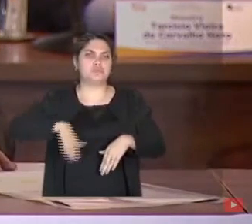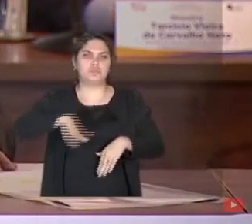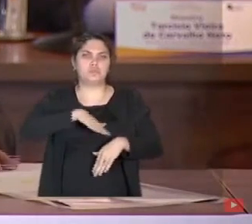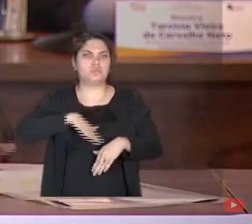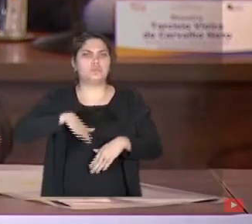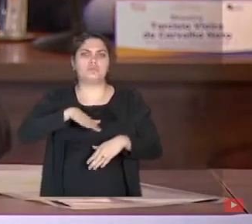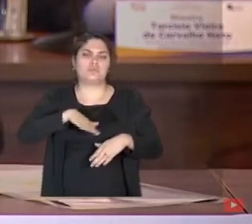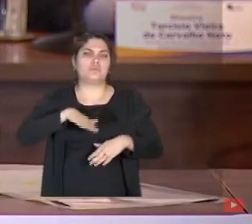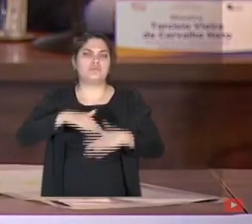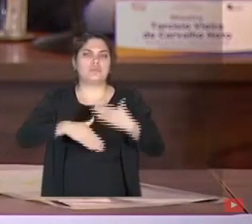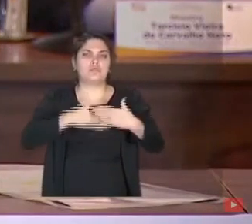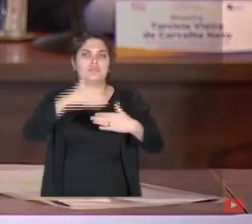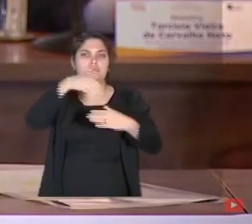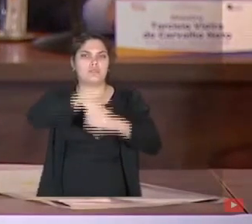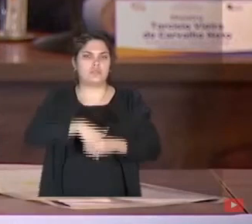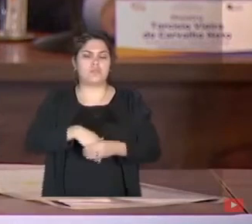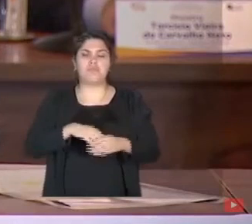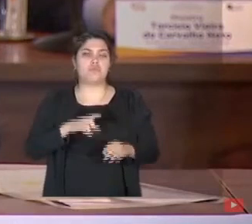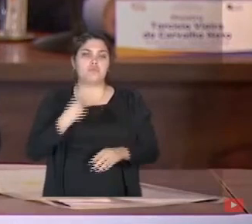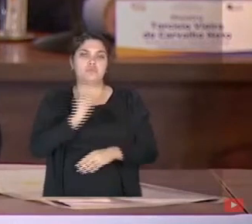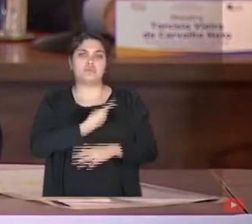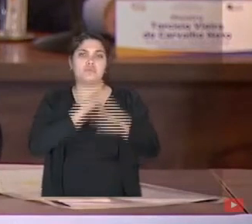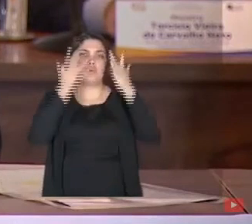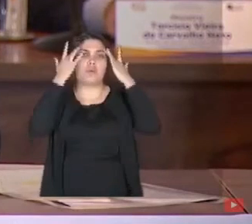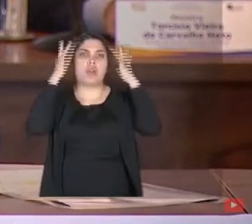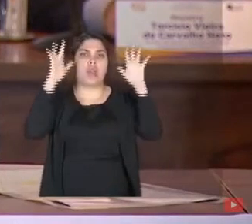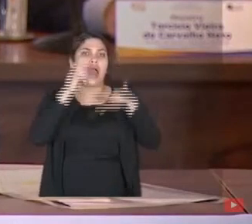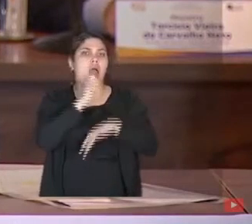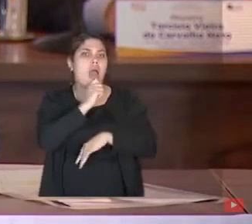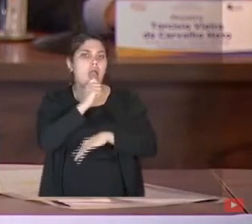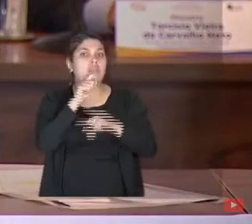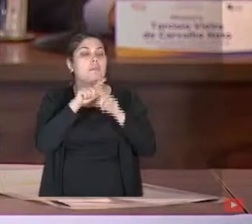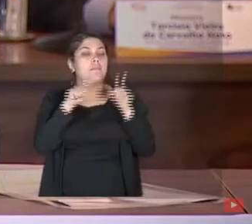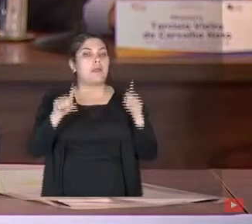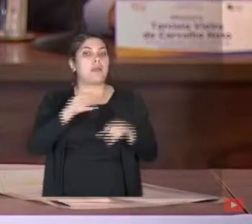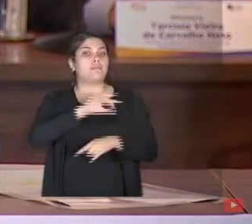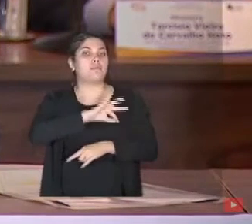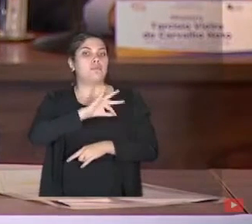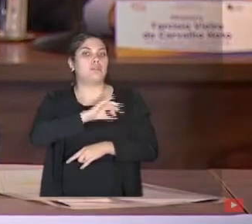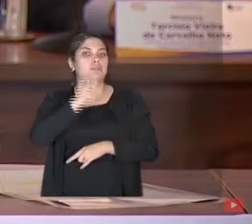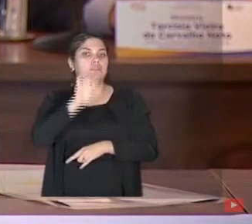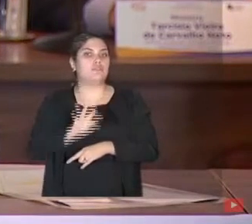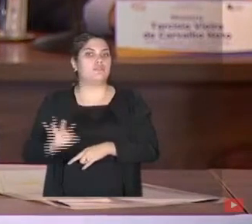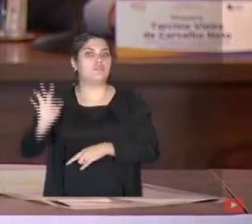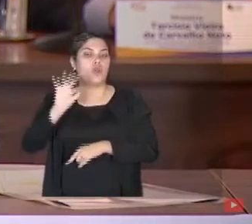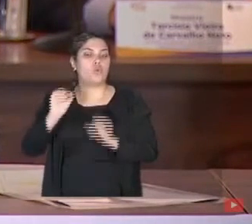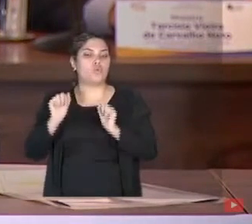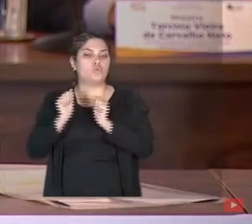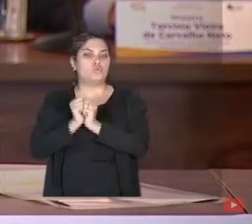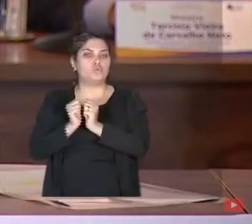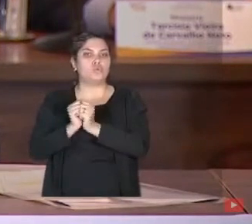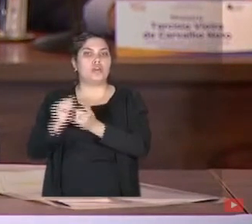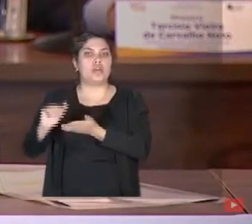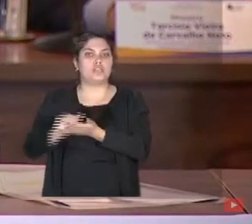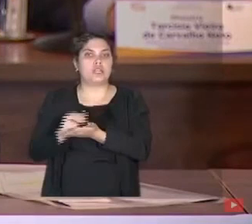processo eleitoral. Nós não sabemos ainda, mas a Polícia Federal e a Secretaria